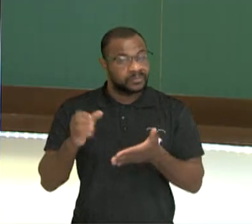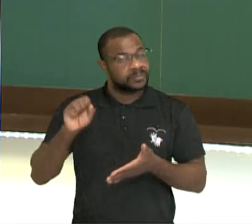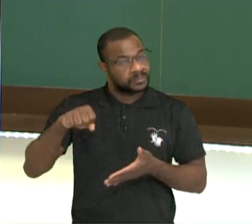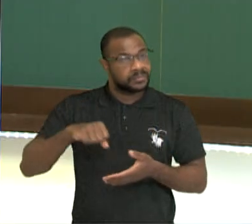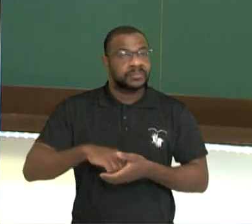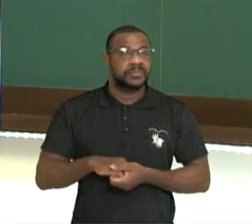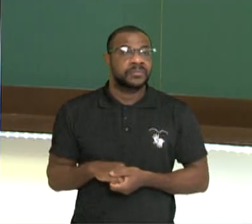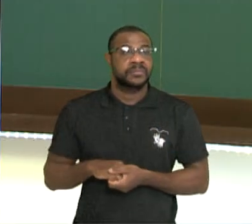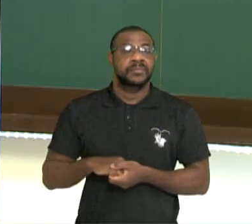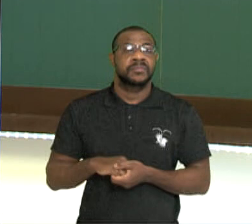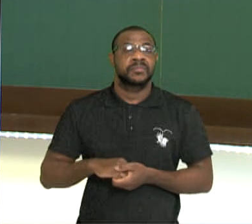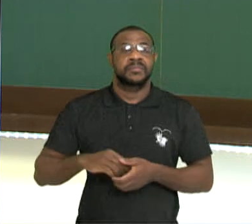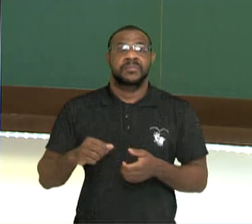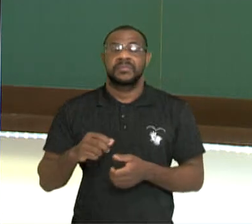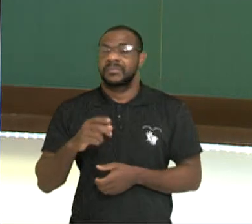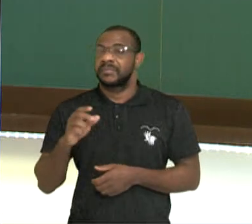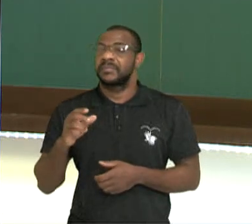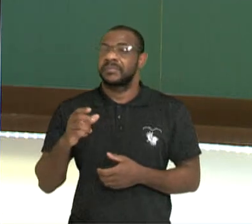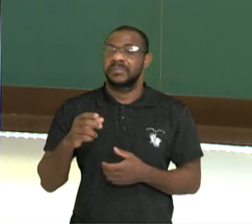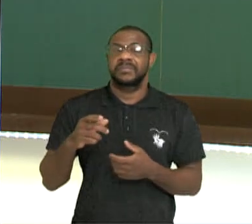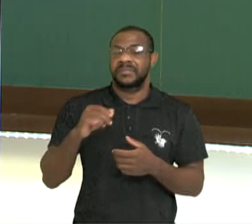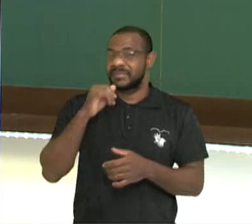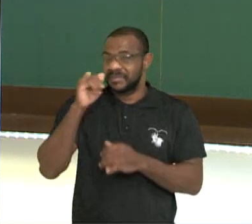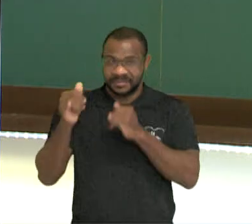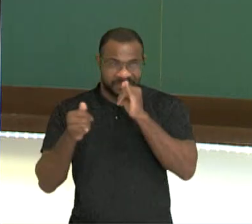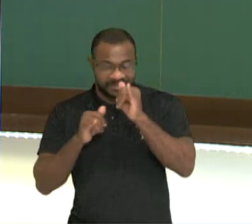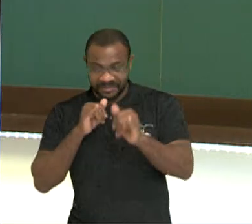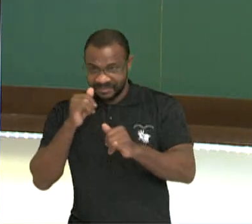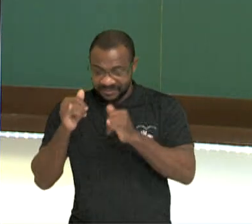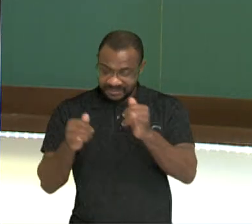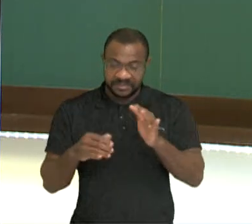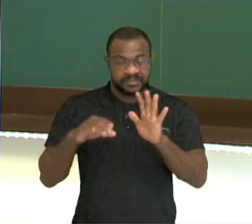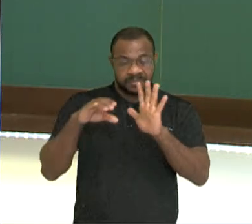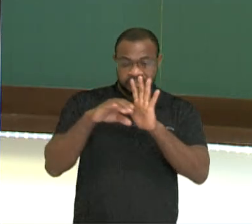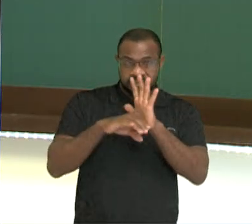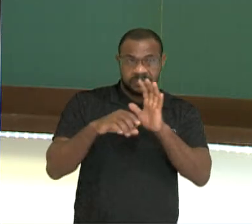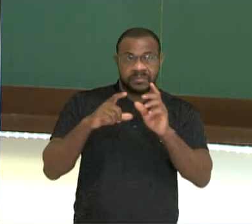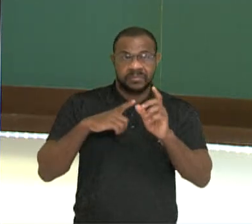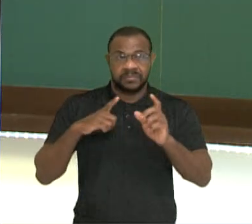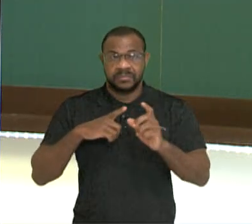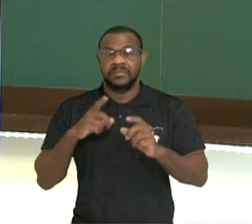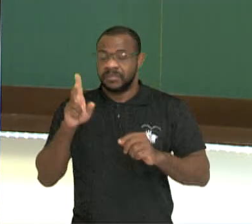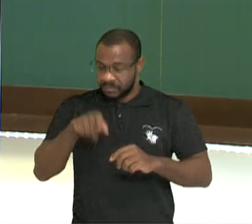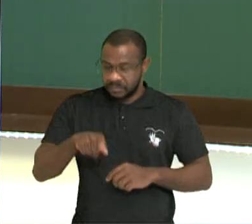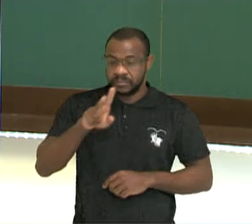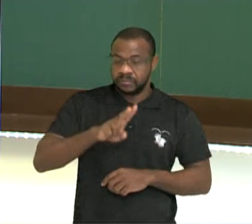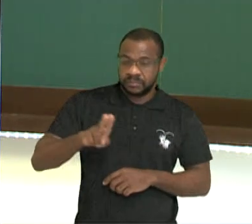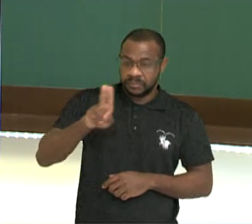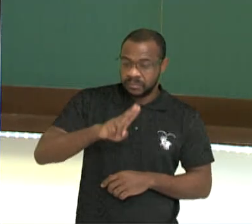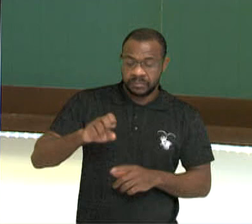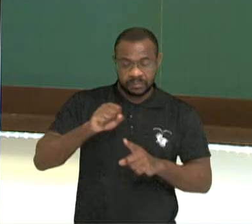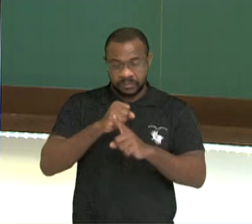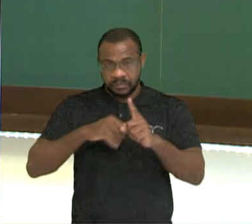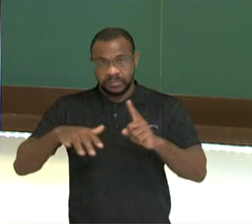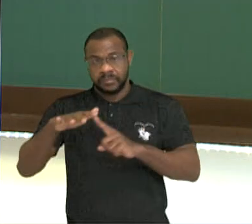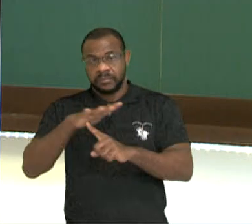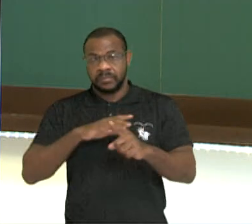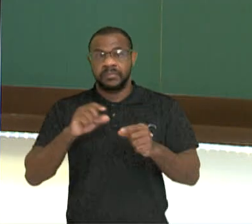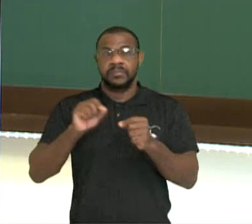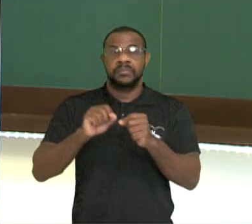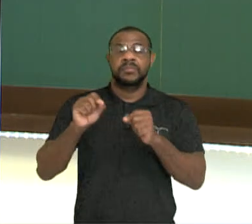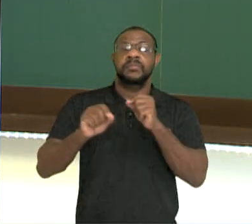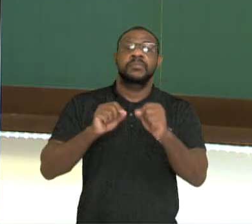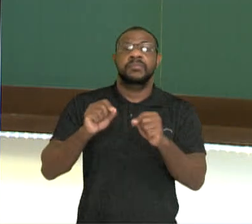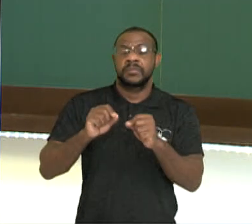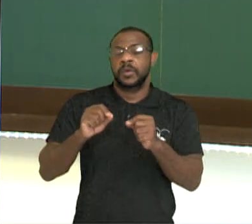você, ó. As fontes de energia são recursos naturais ou artificiais que são utilizados pela sociedade para a produção de algum